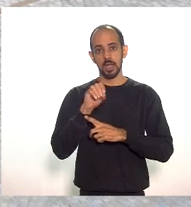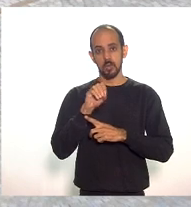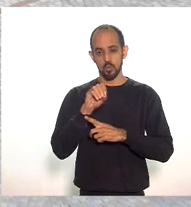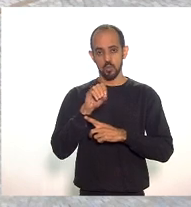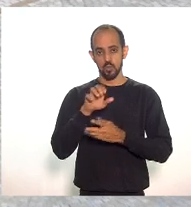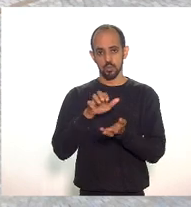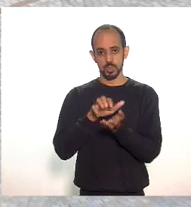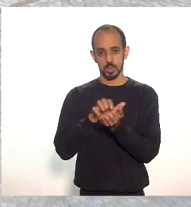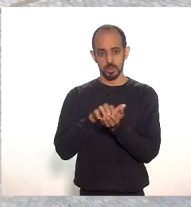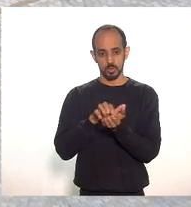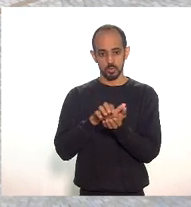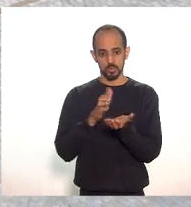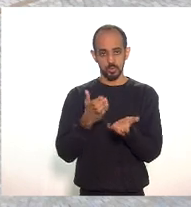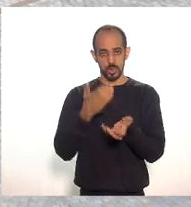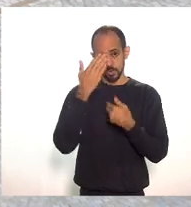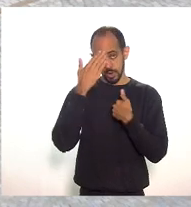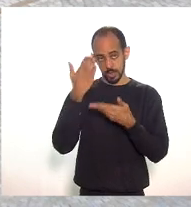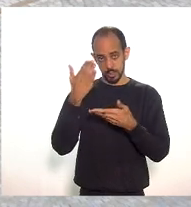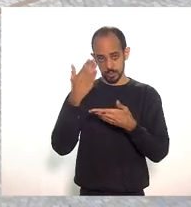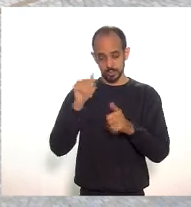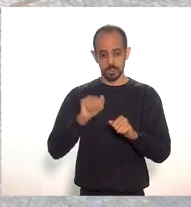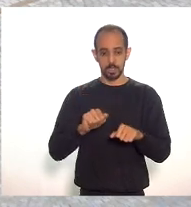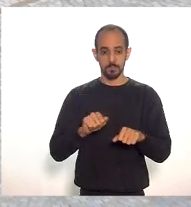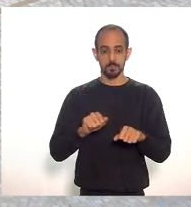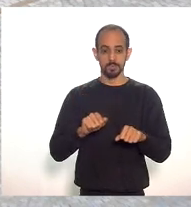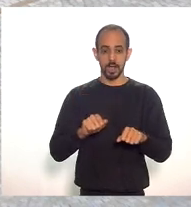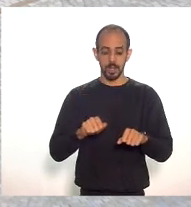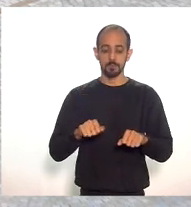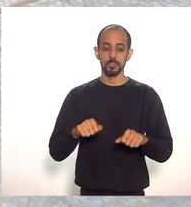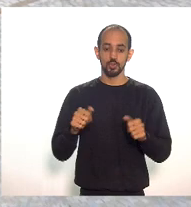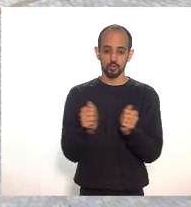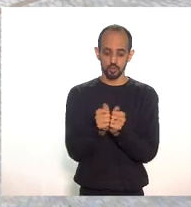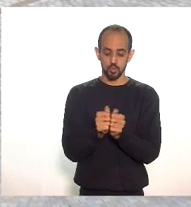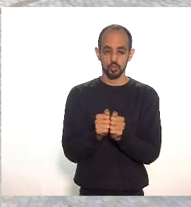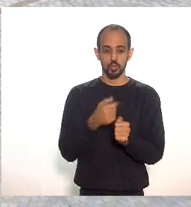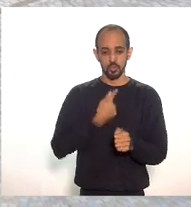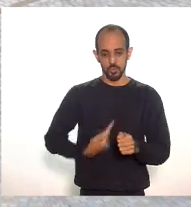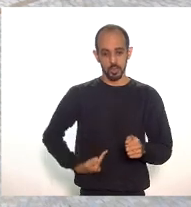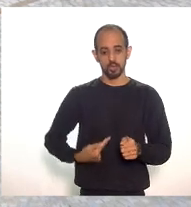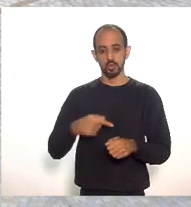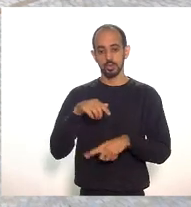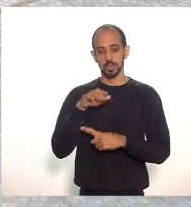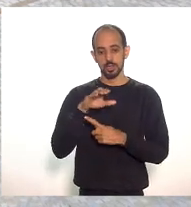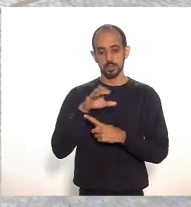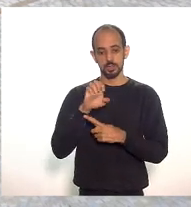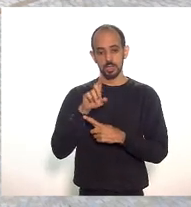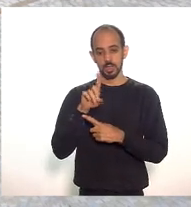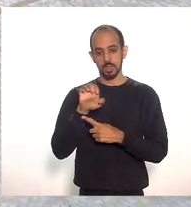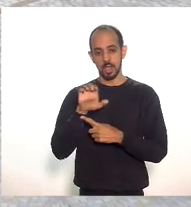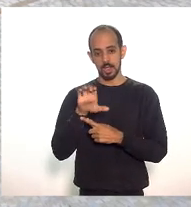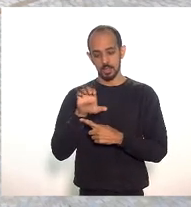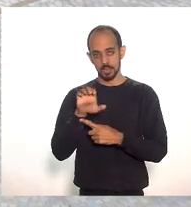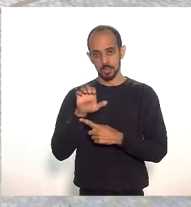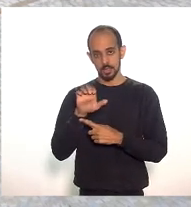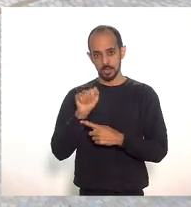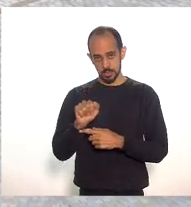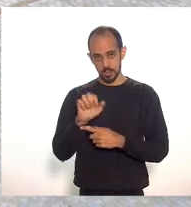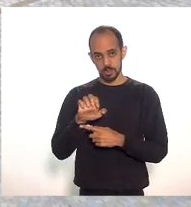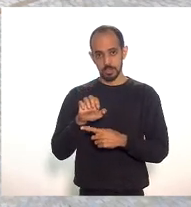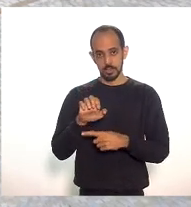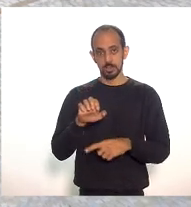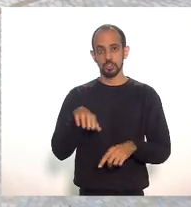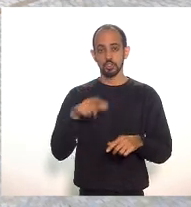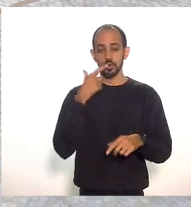que aquela Nossa em baixo lá atrás junto com a sedar junto com o governador foi no sentido de garantir a água